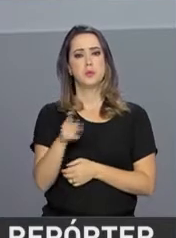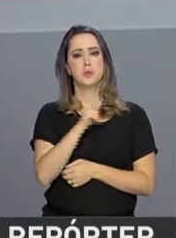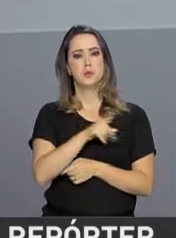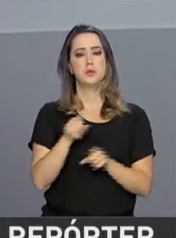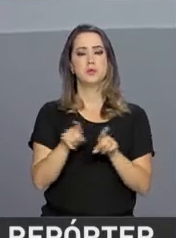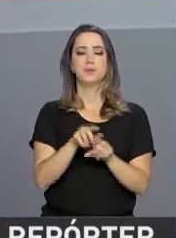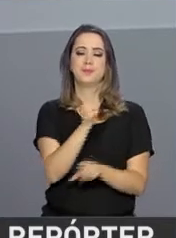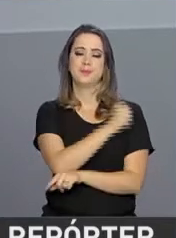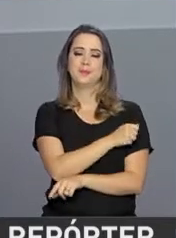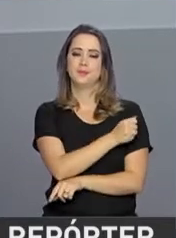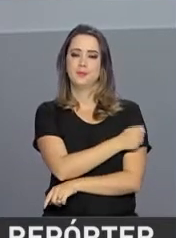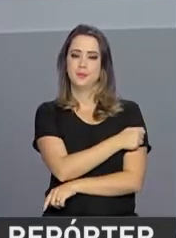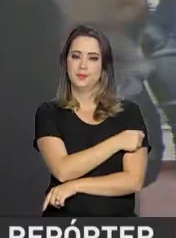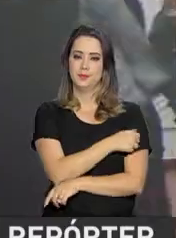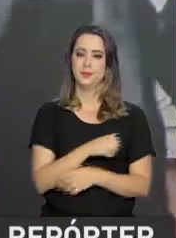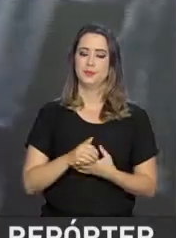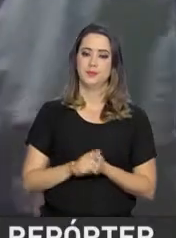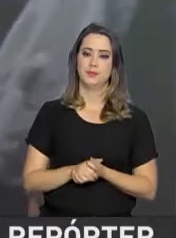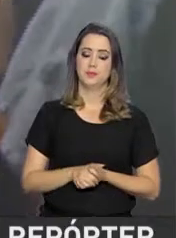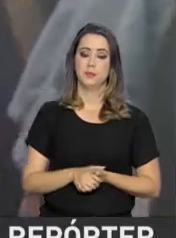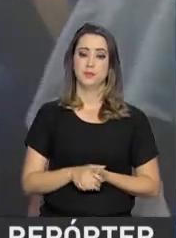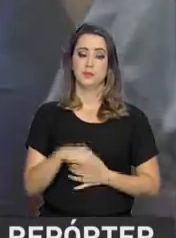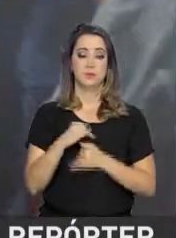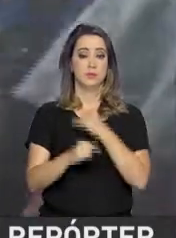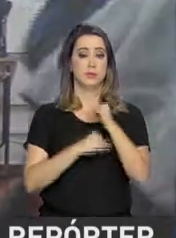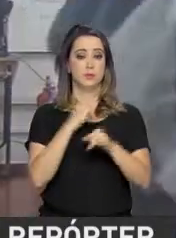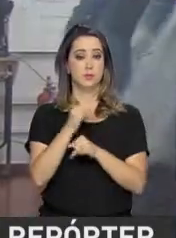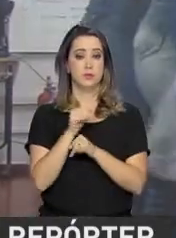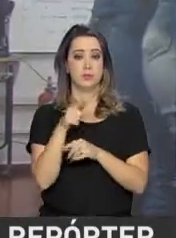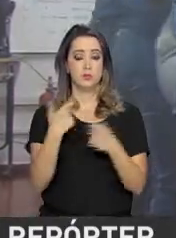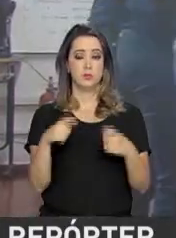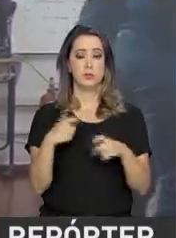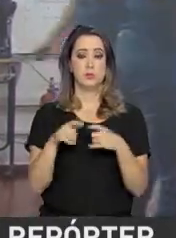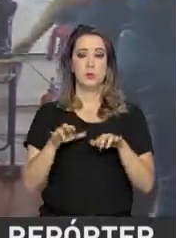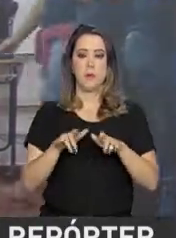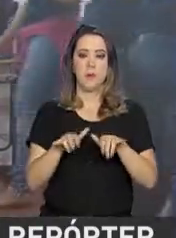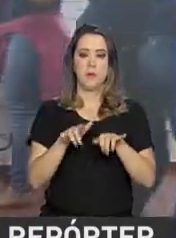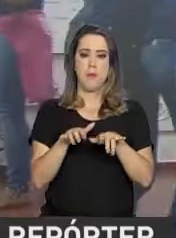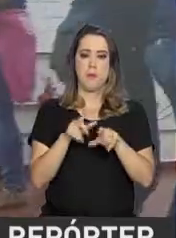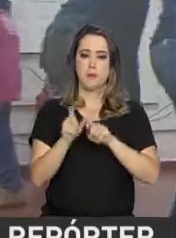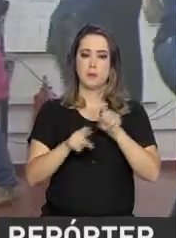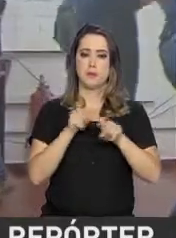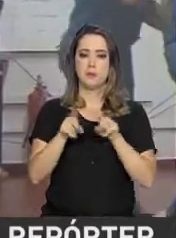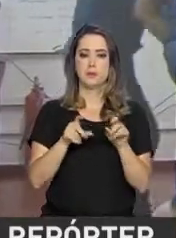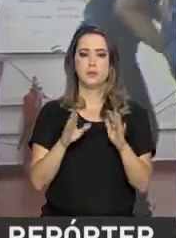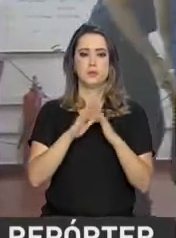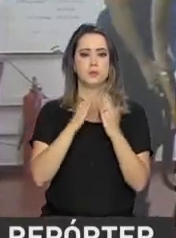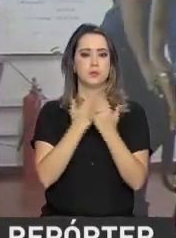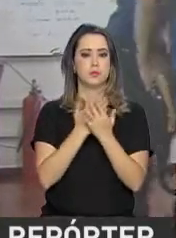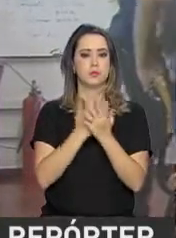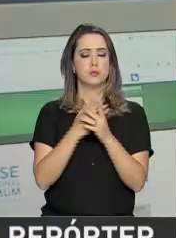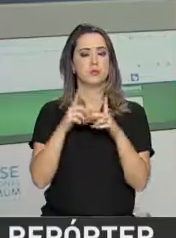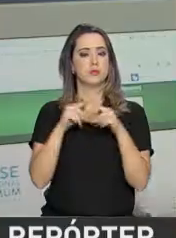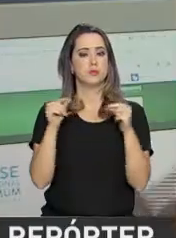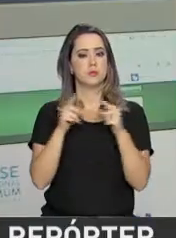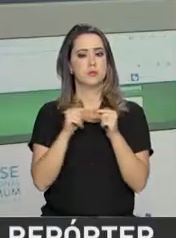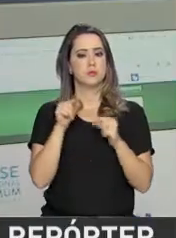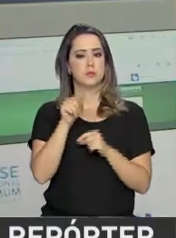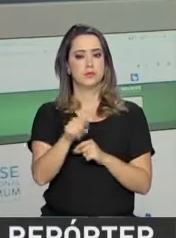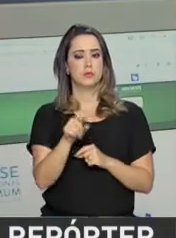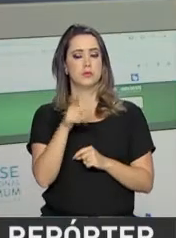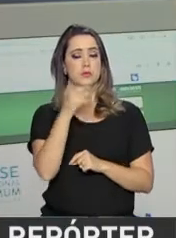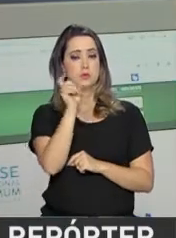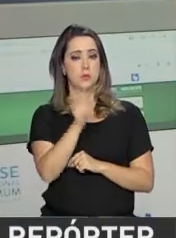e aos alunos também é na internet um laboratório de informática de uma escola pública de brasília que a